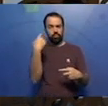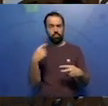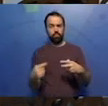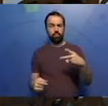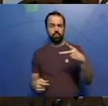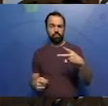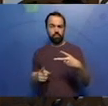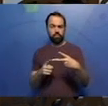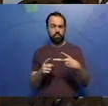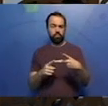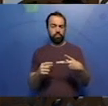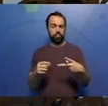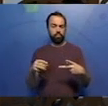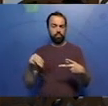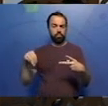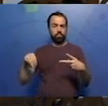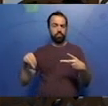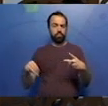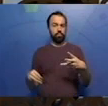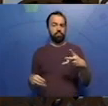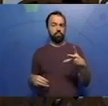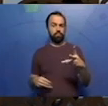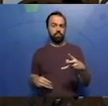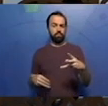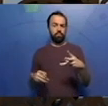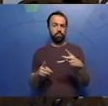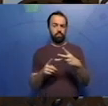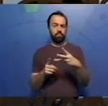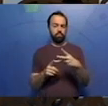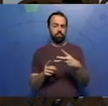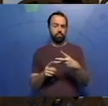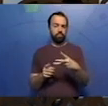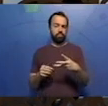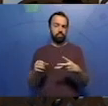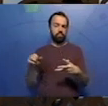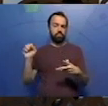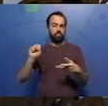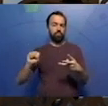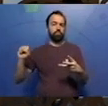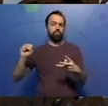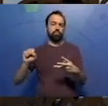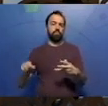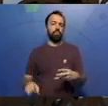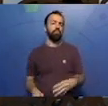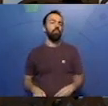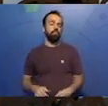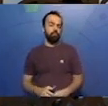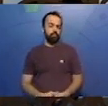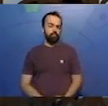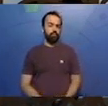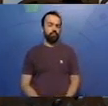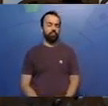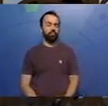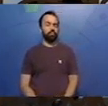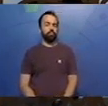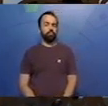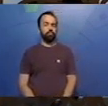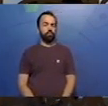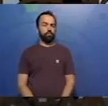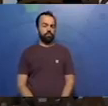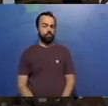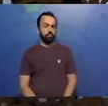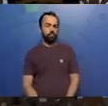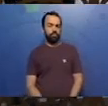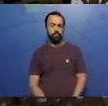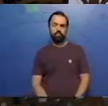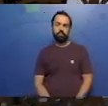os minutos e que muitos deles têm um ponteiro que indica os segundos. Tem alguns